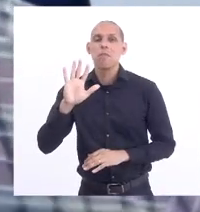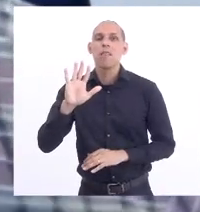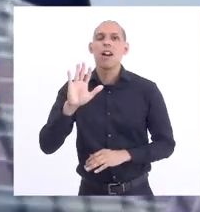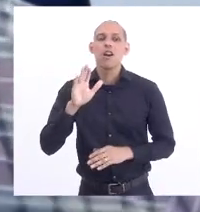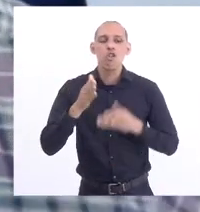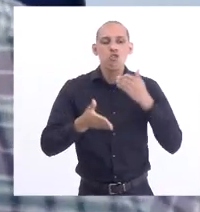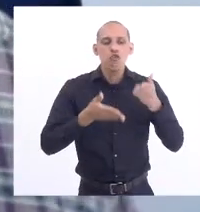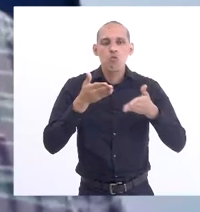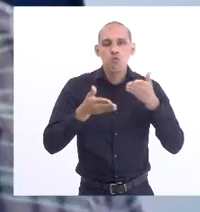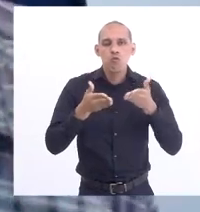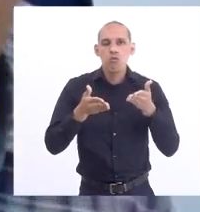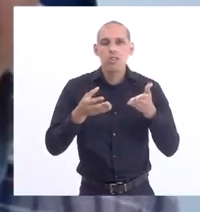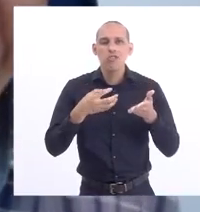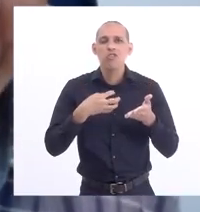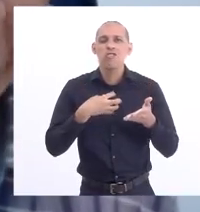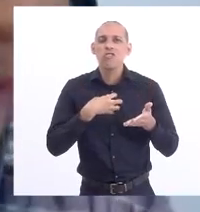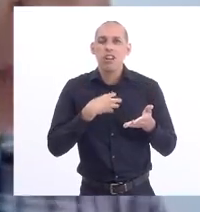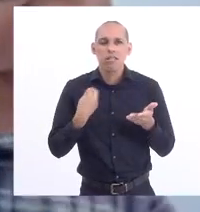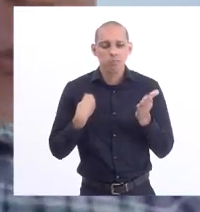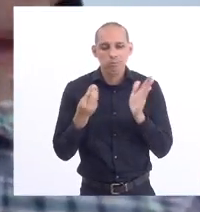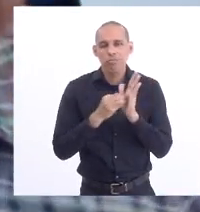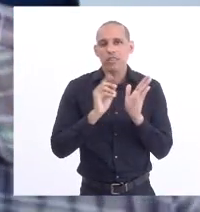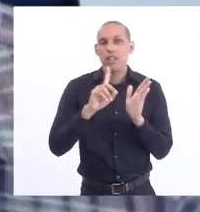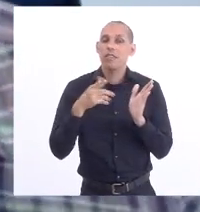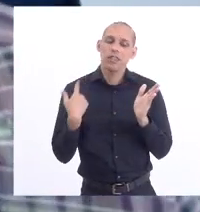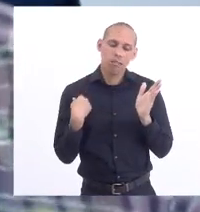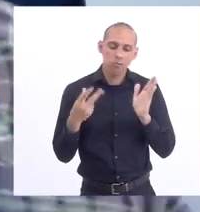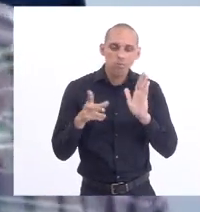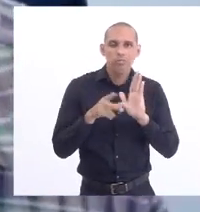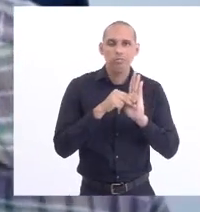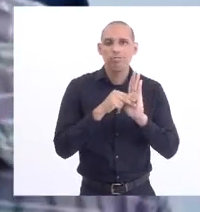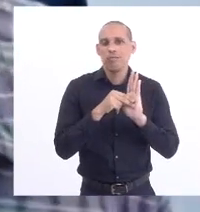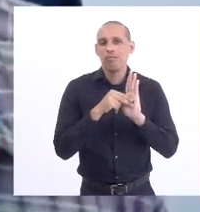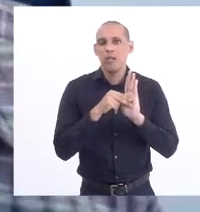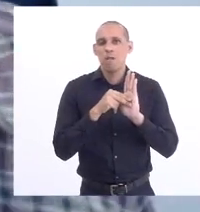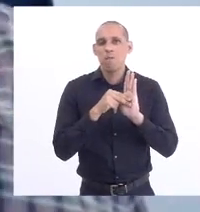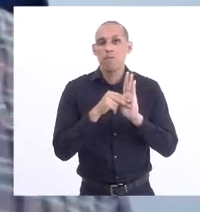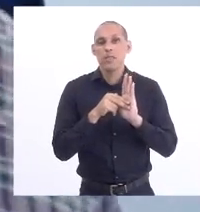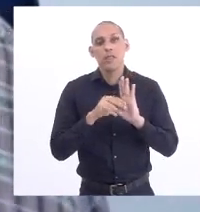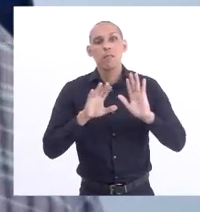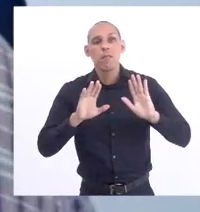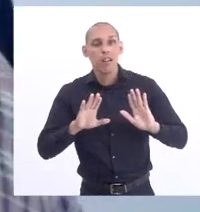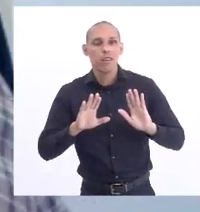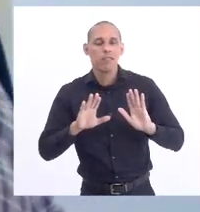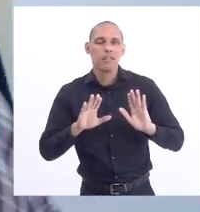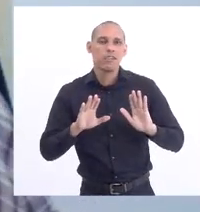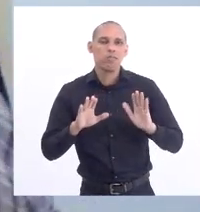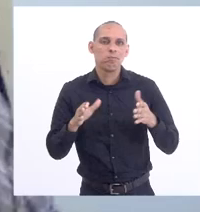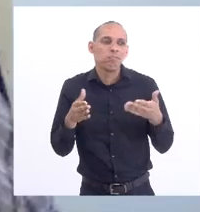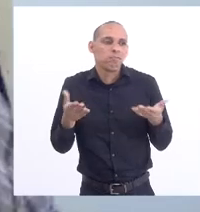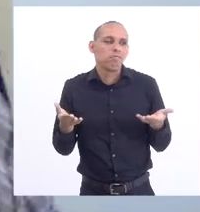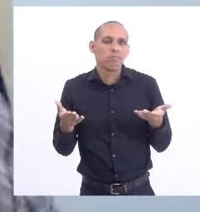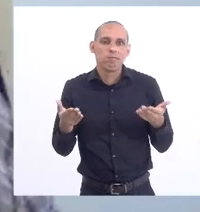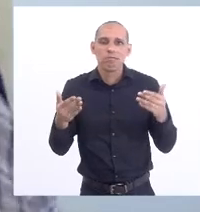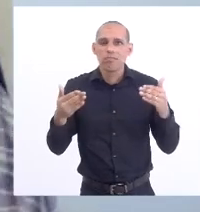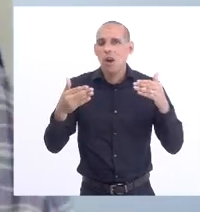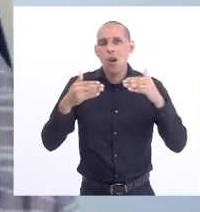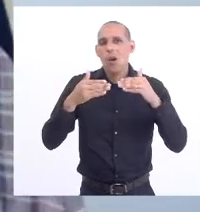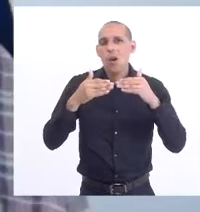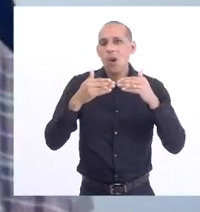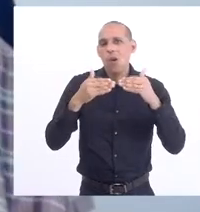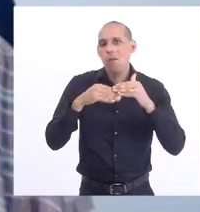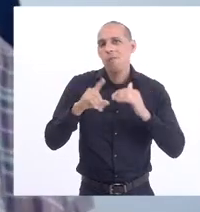da forma que foi colocada a emenda, por isso que eu fiz uma emenda considerando uma parte. Já que não atende aquilo que